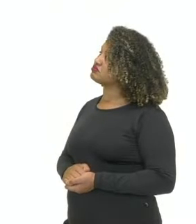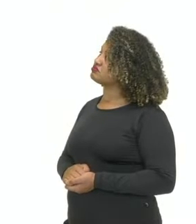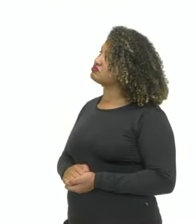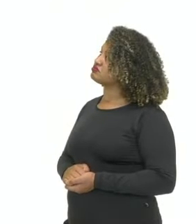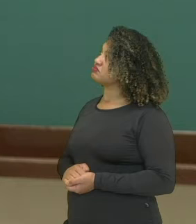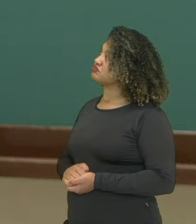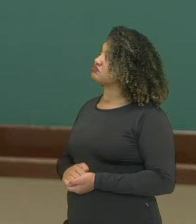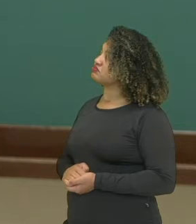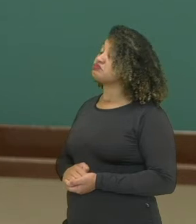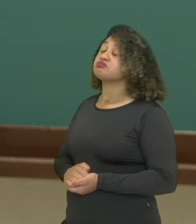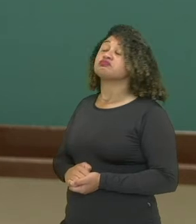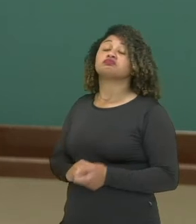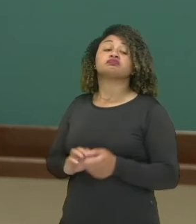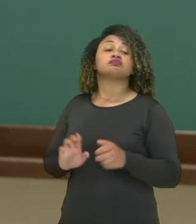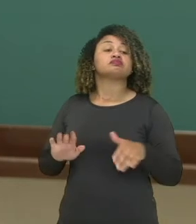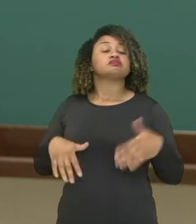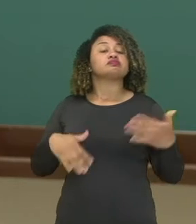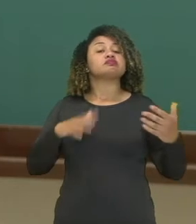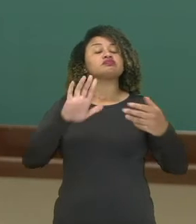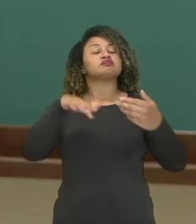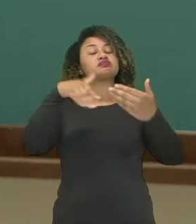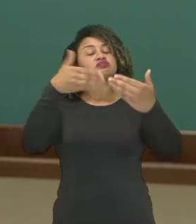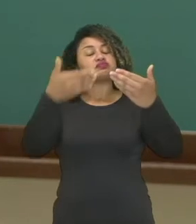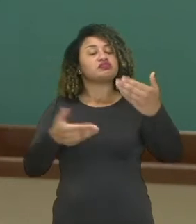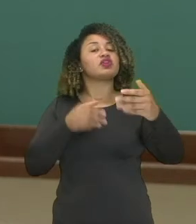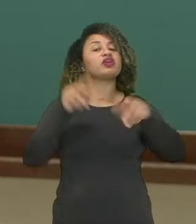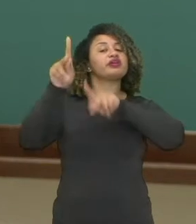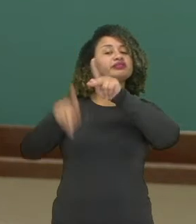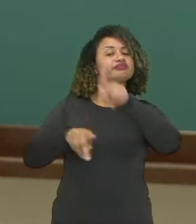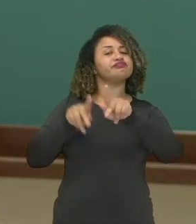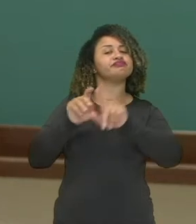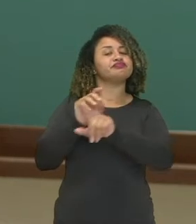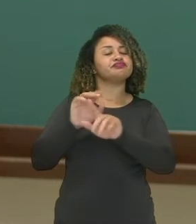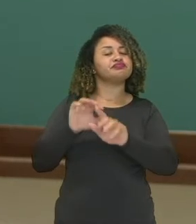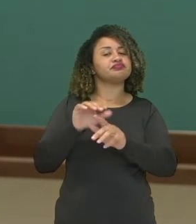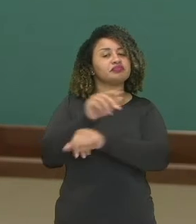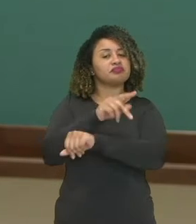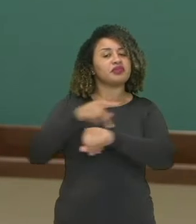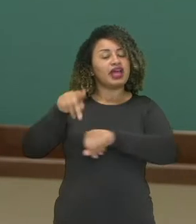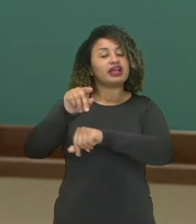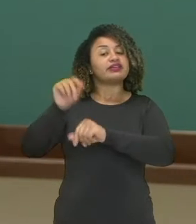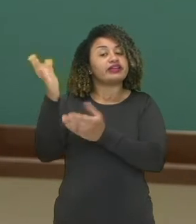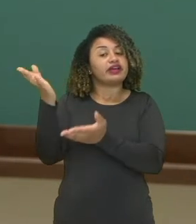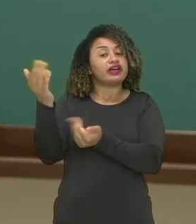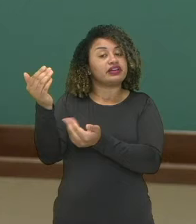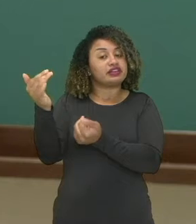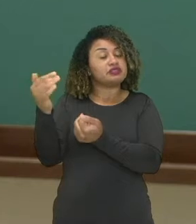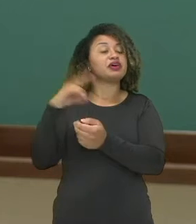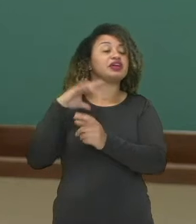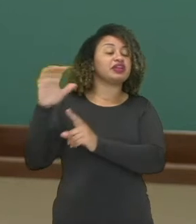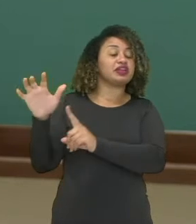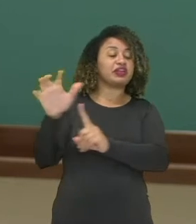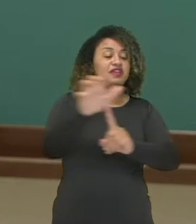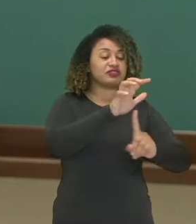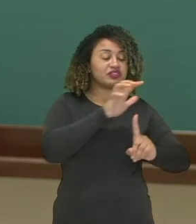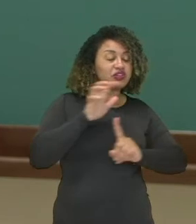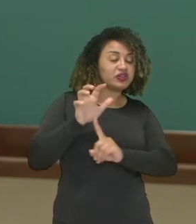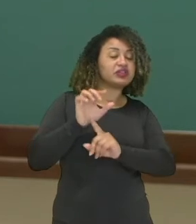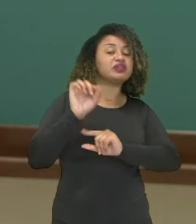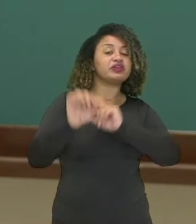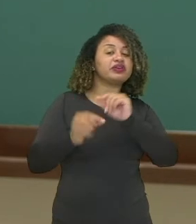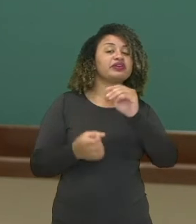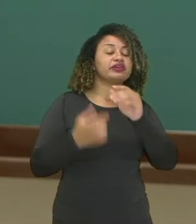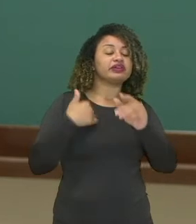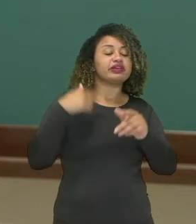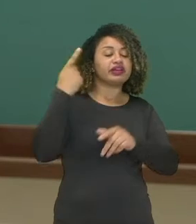então é uma homenagem a essa grande nação amiga, a Espanha, que teve influência no desbravamento do nosso